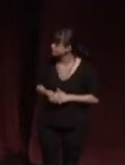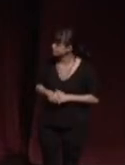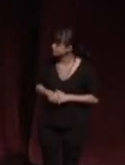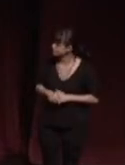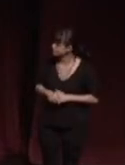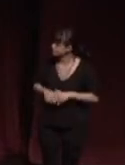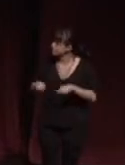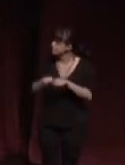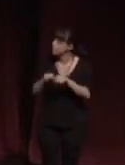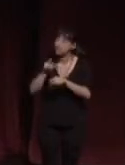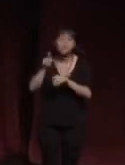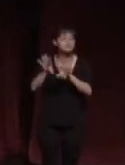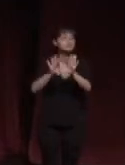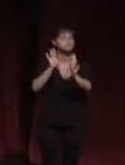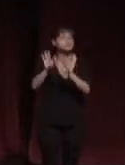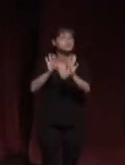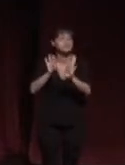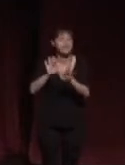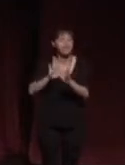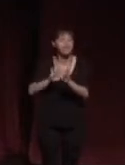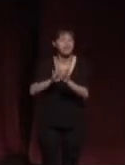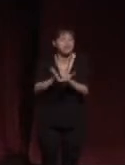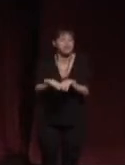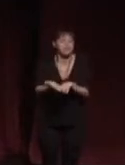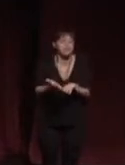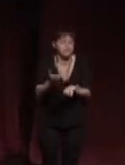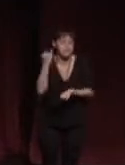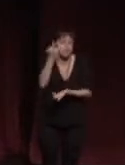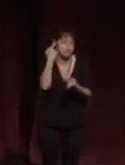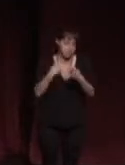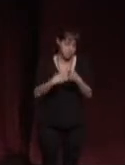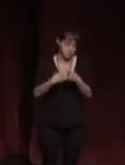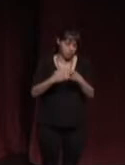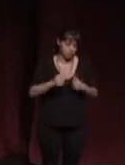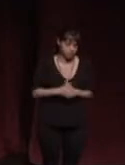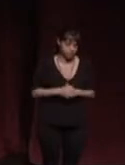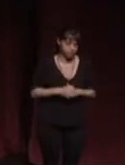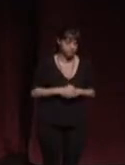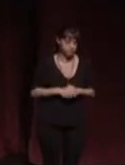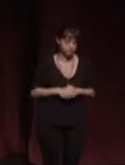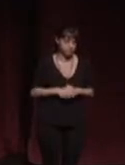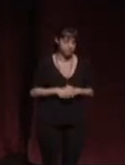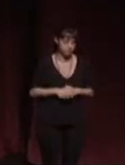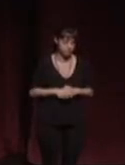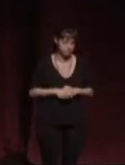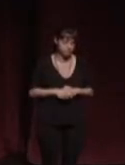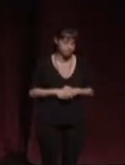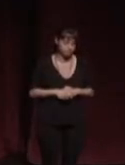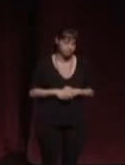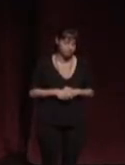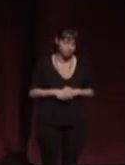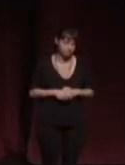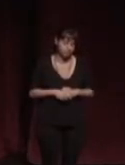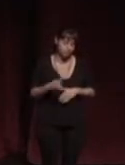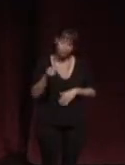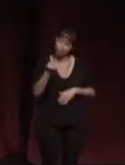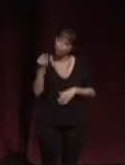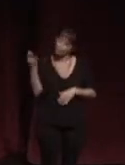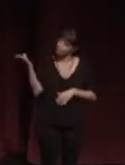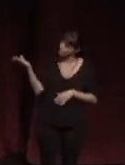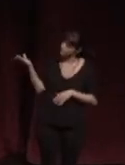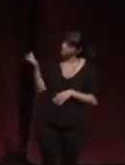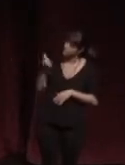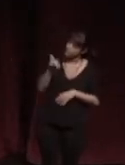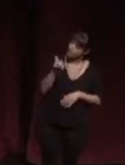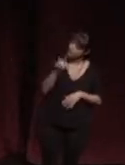essa seleção é muito benéfica porque a gente também vai de 600 e poucos livros, foi isso a inscrição